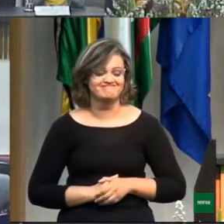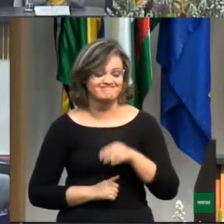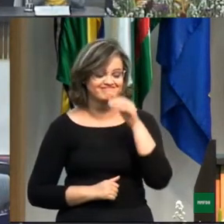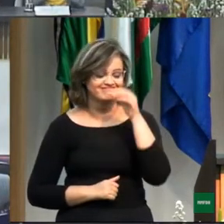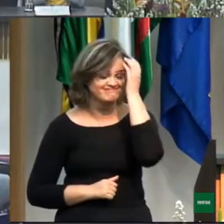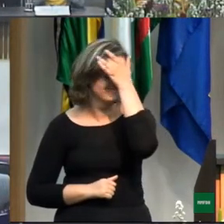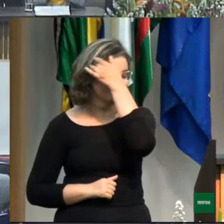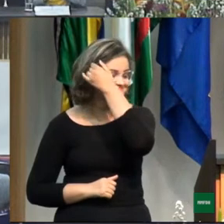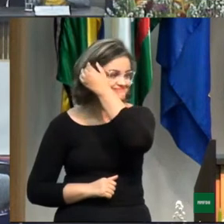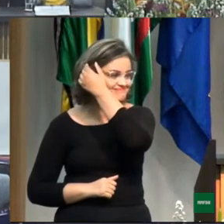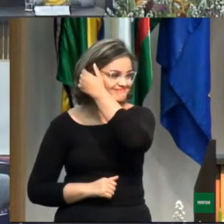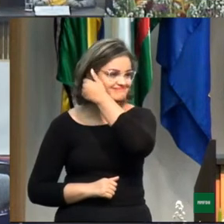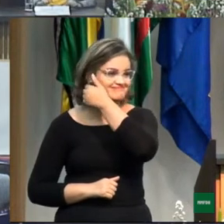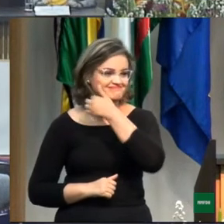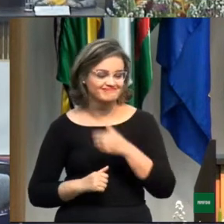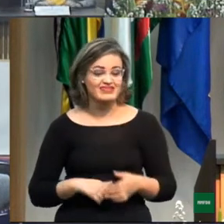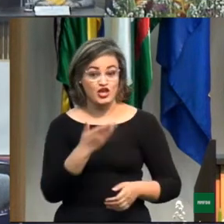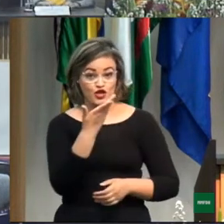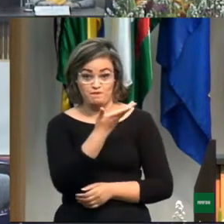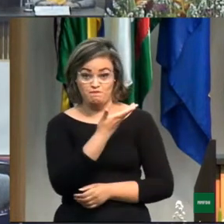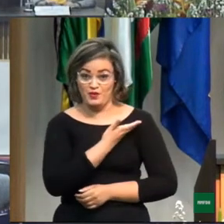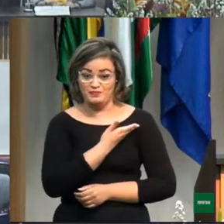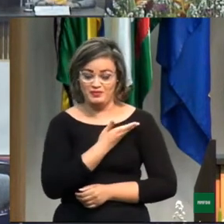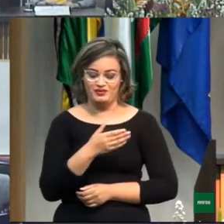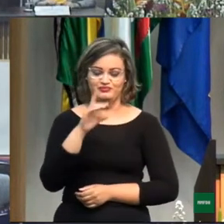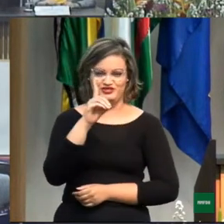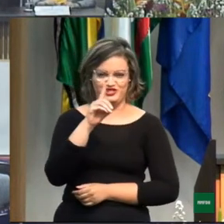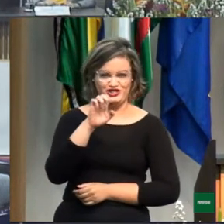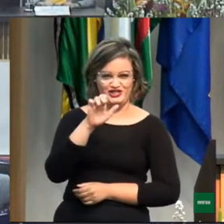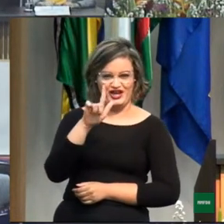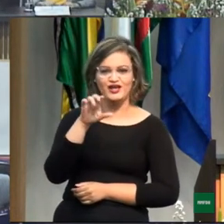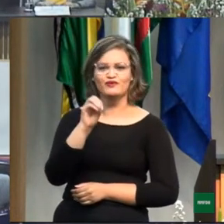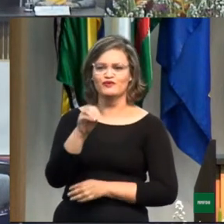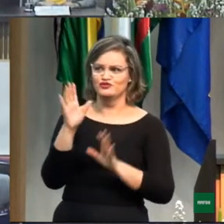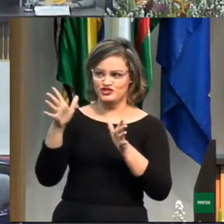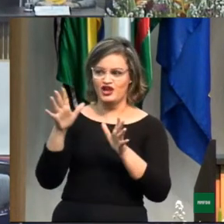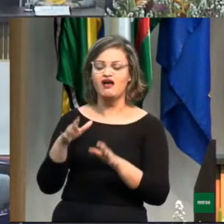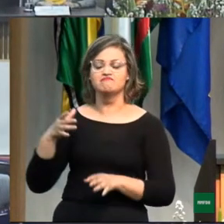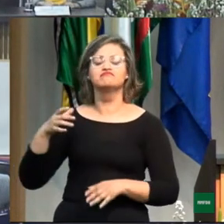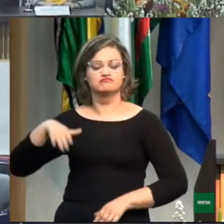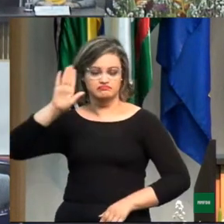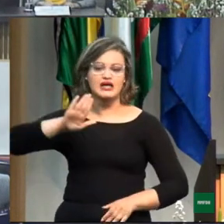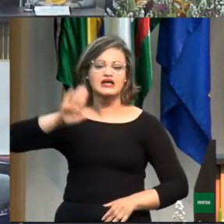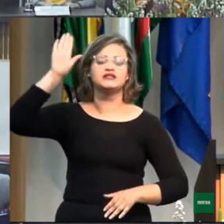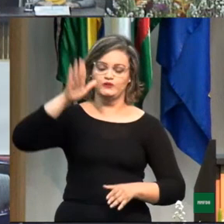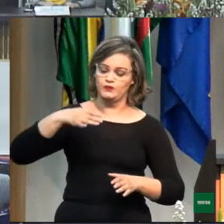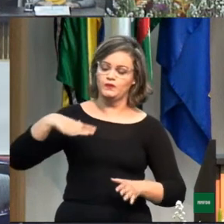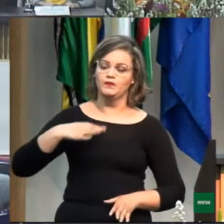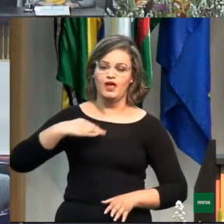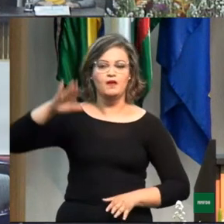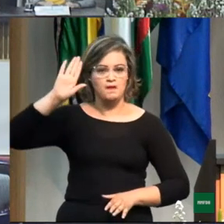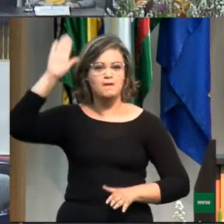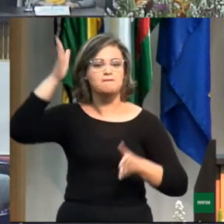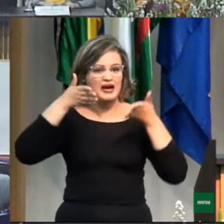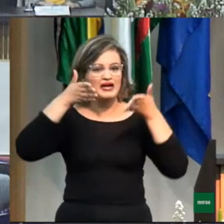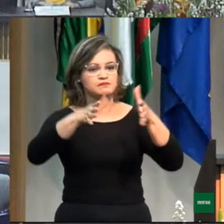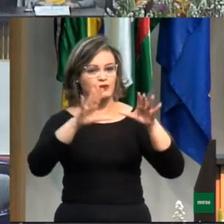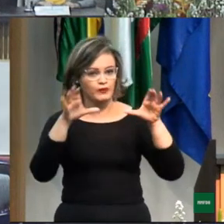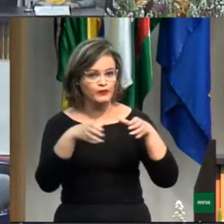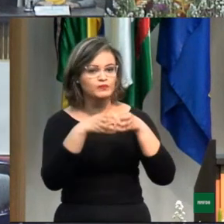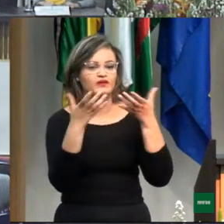Inclusive, meu amigo, o deputado Diego, já manifestou vontade de fazer parte dessa subcomissão, a deputada Carol Detone também